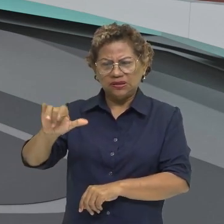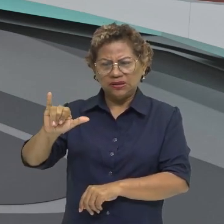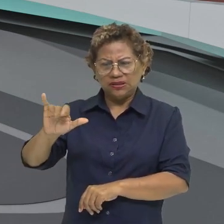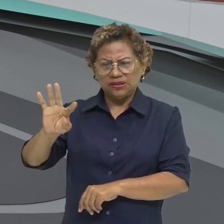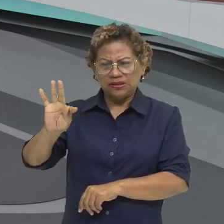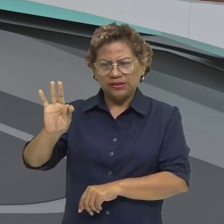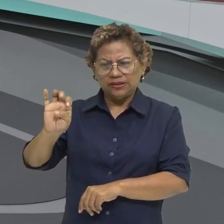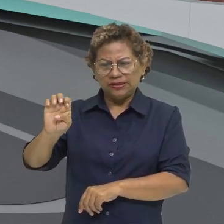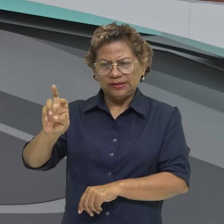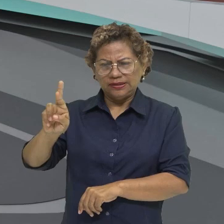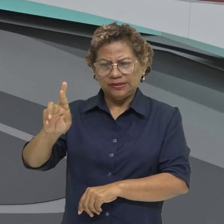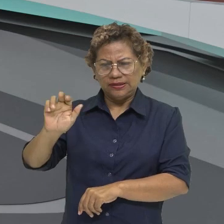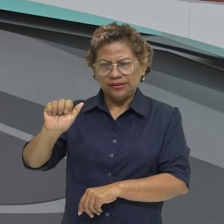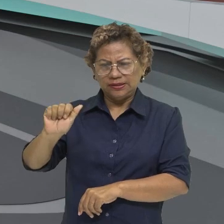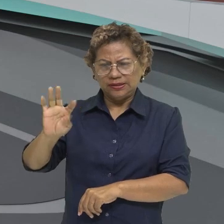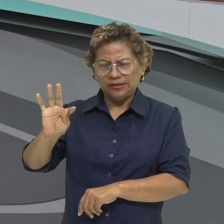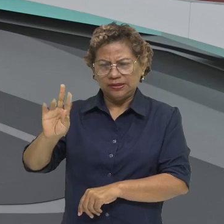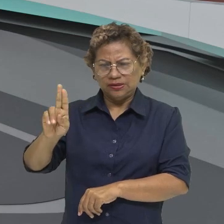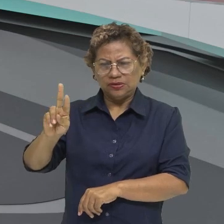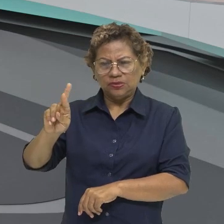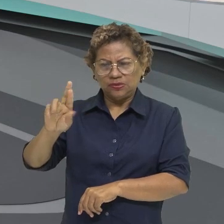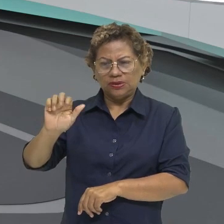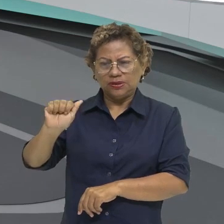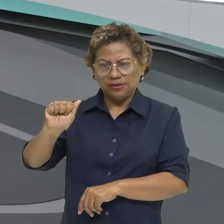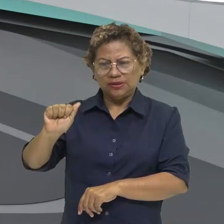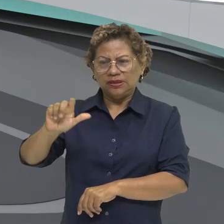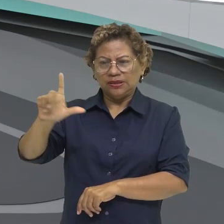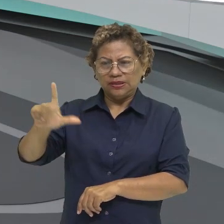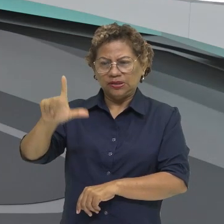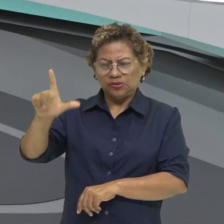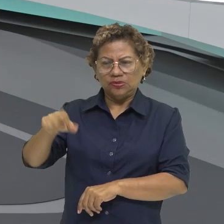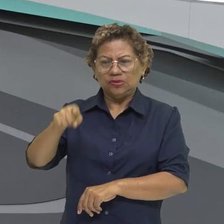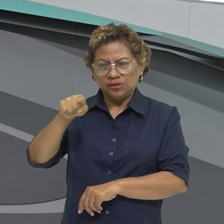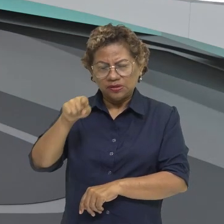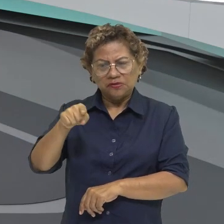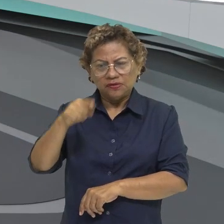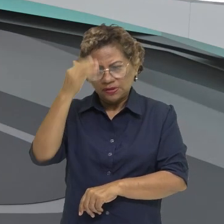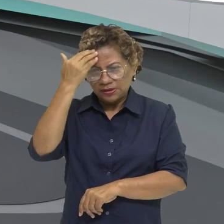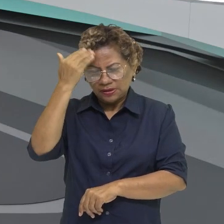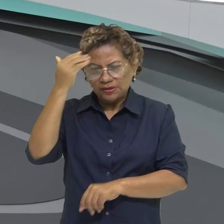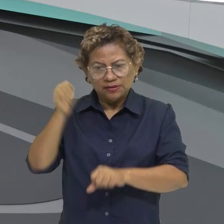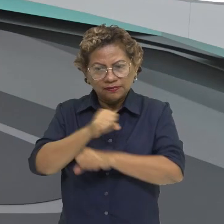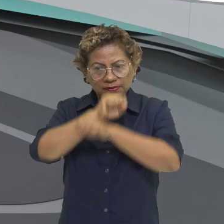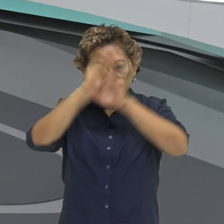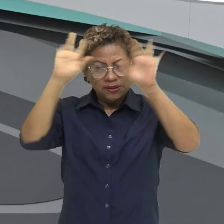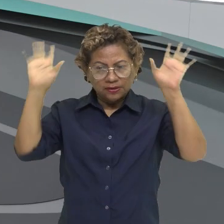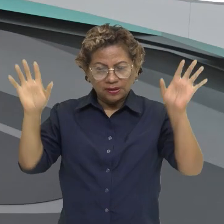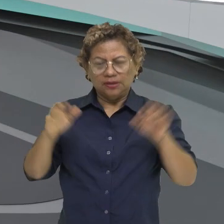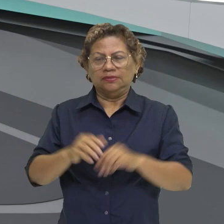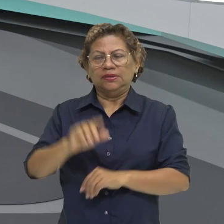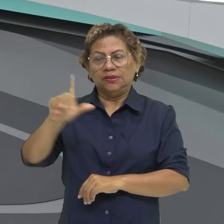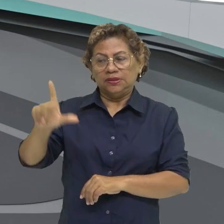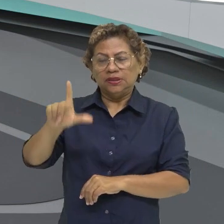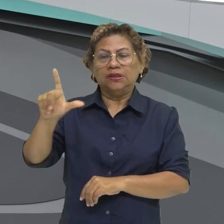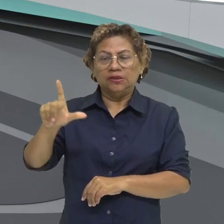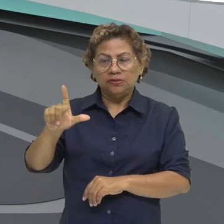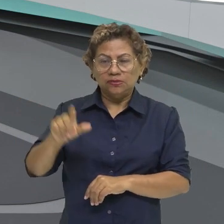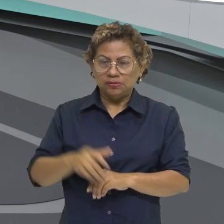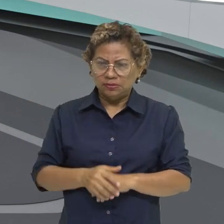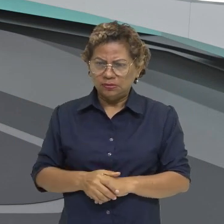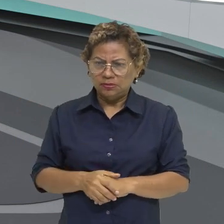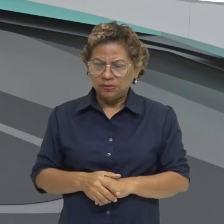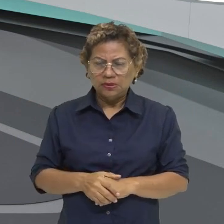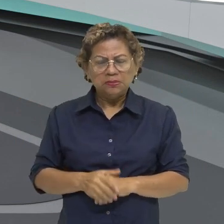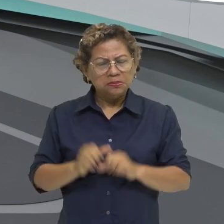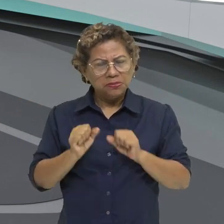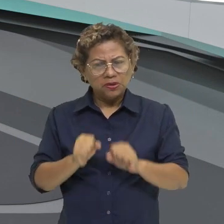literatura... E aí nós já podemos avançar, não é, para entender? A literatura, ela é uma das manifestações da